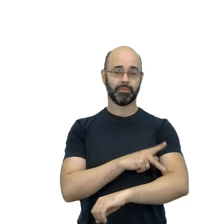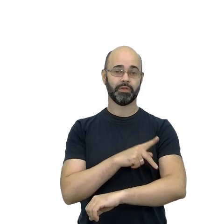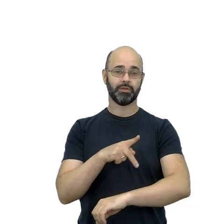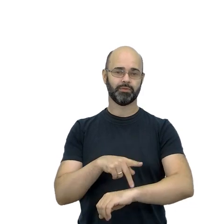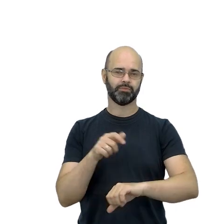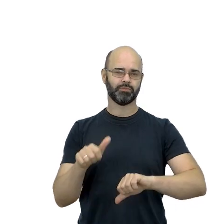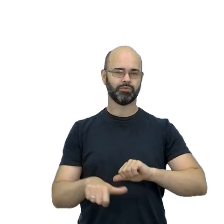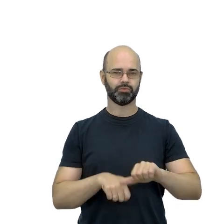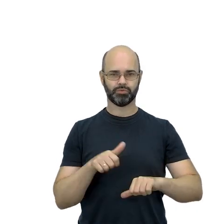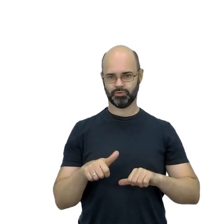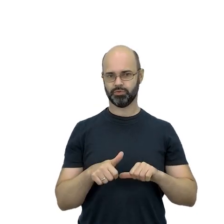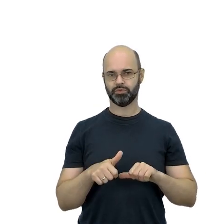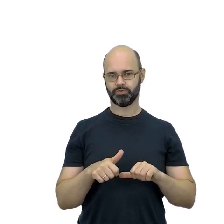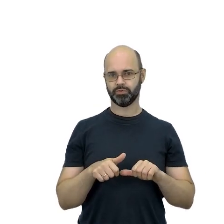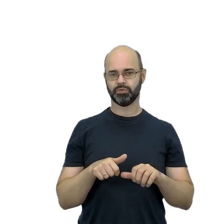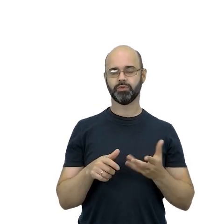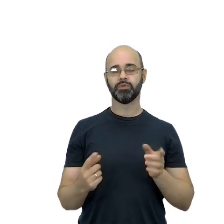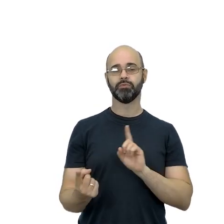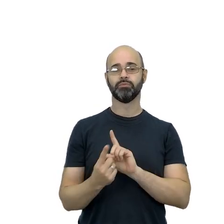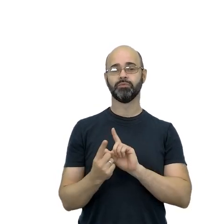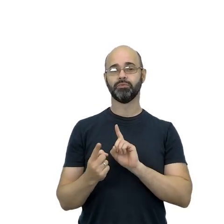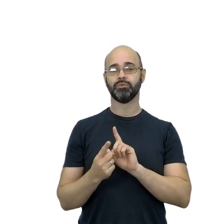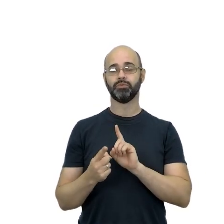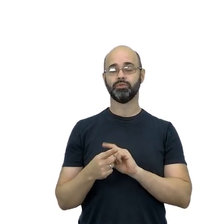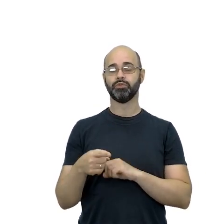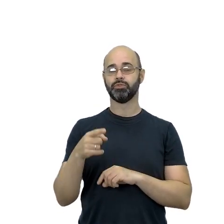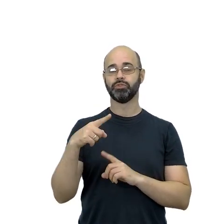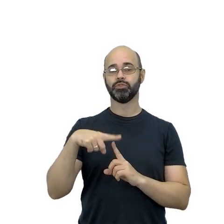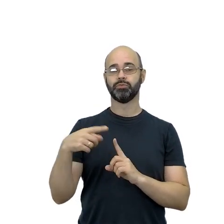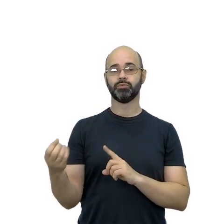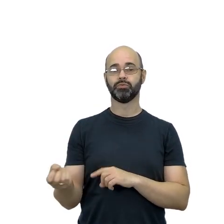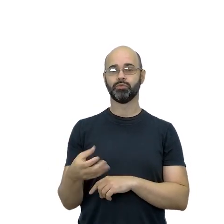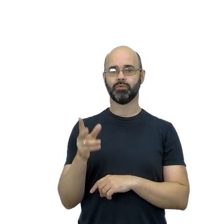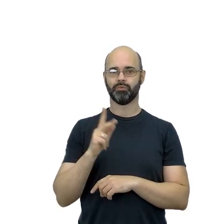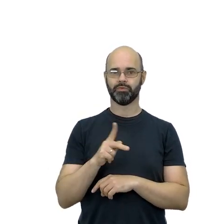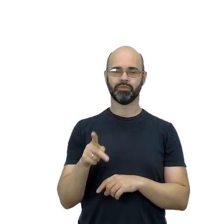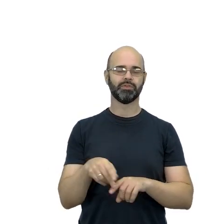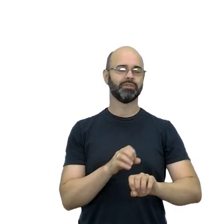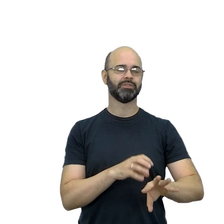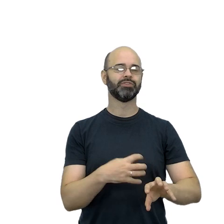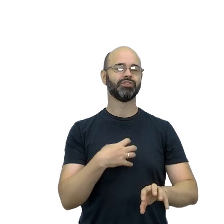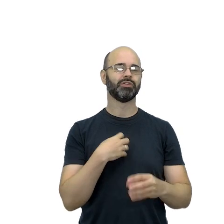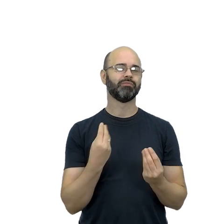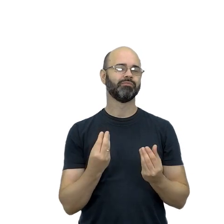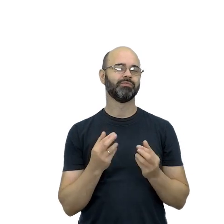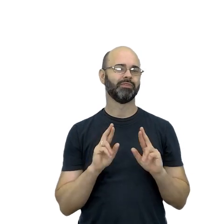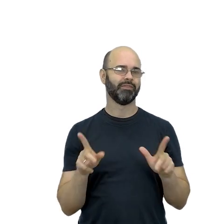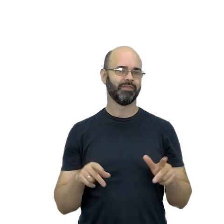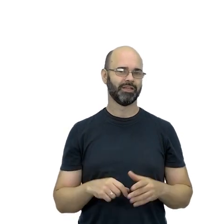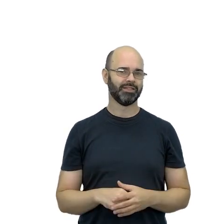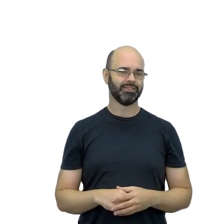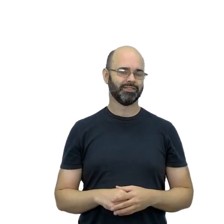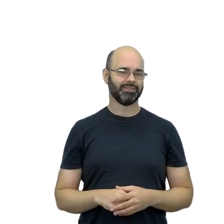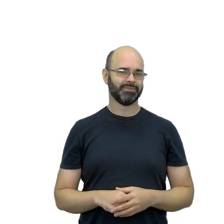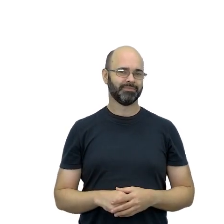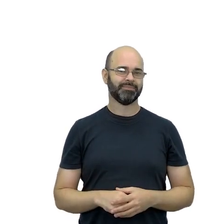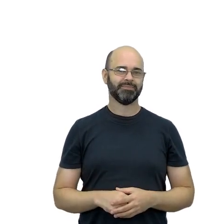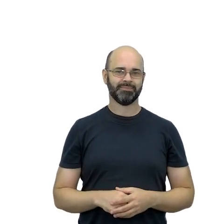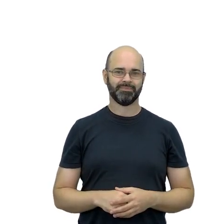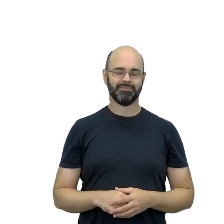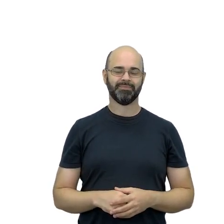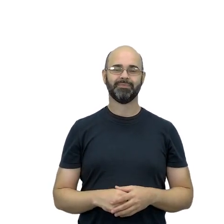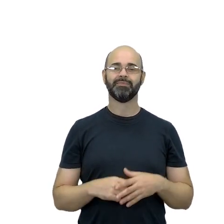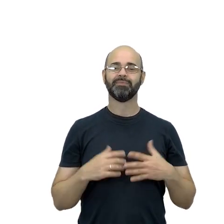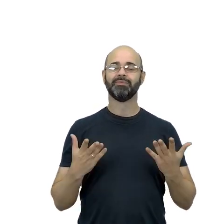um novo tipo de formação de professores e um jeito de ensinar diferente. Então, acho que é importante, né, que tenha